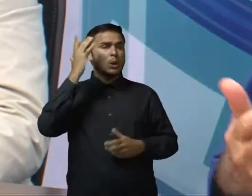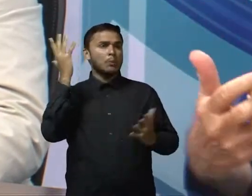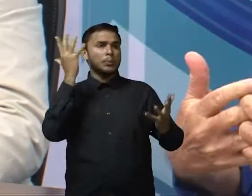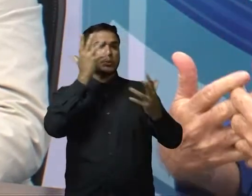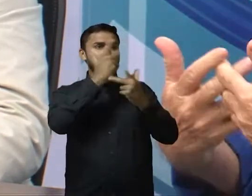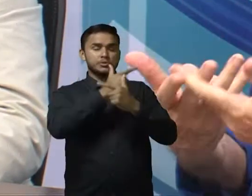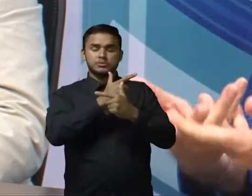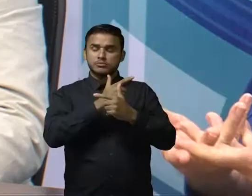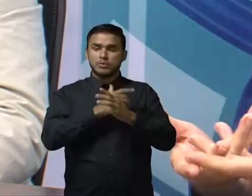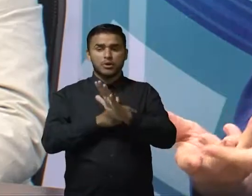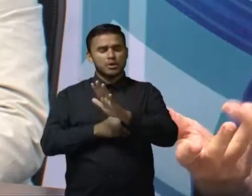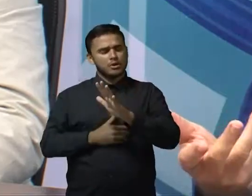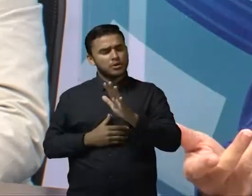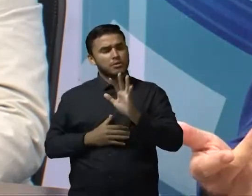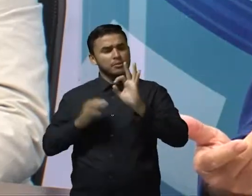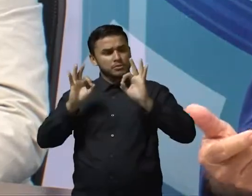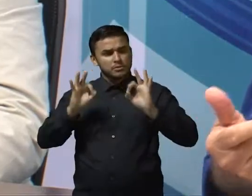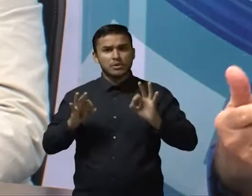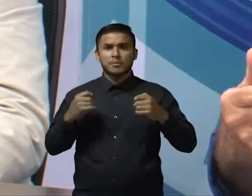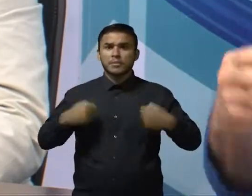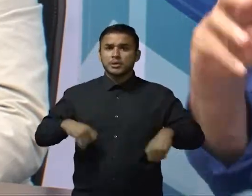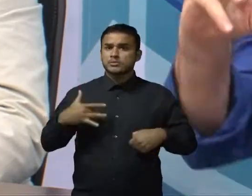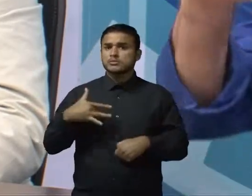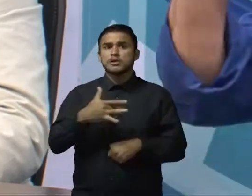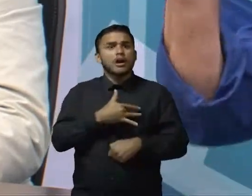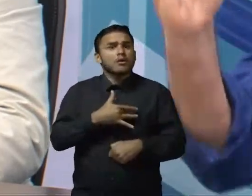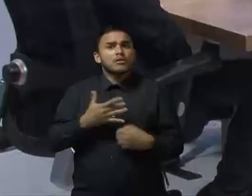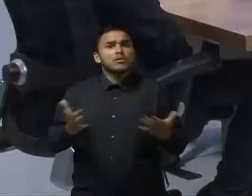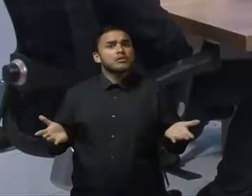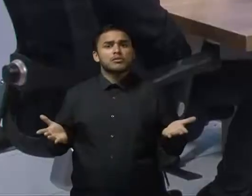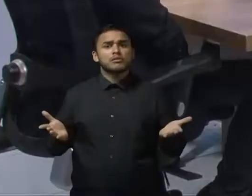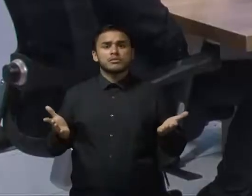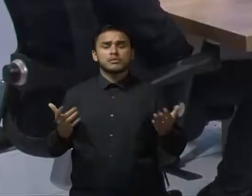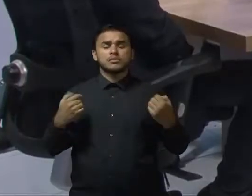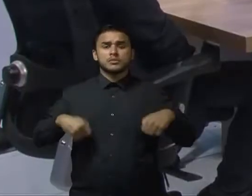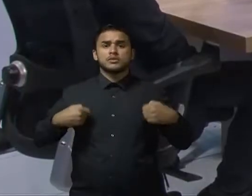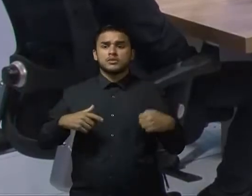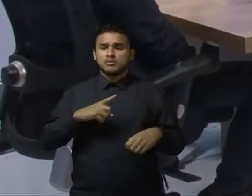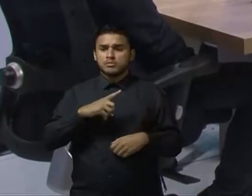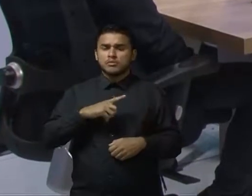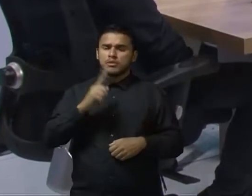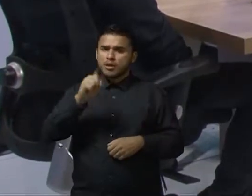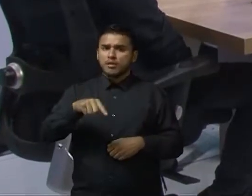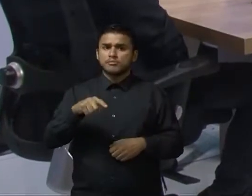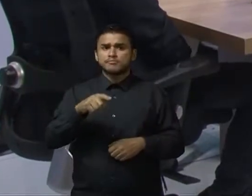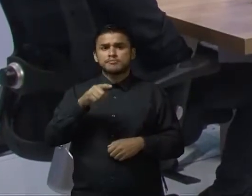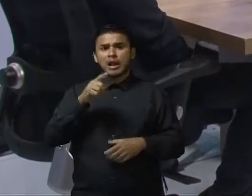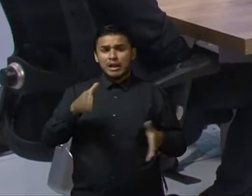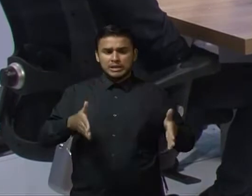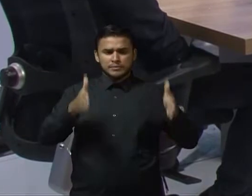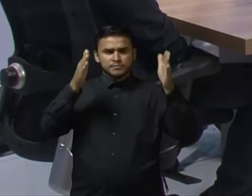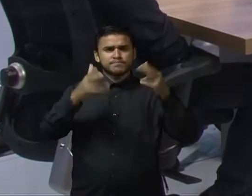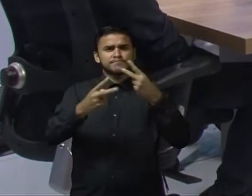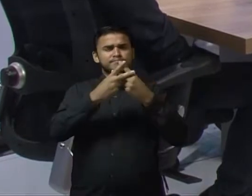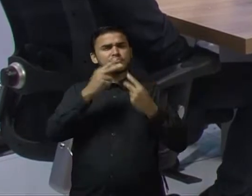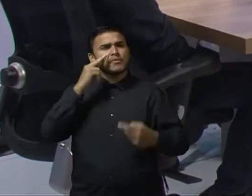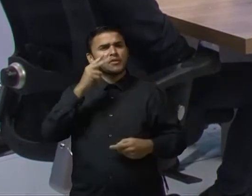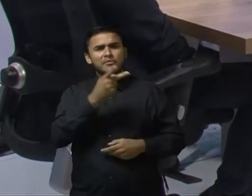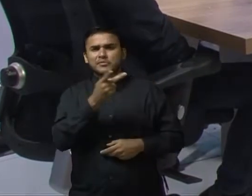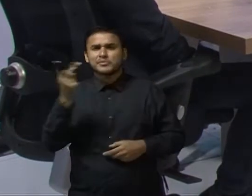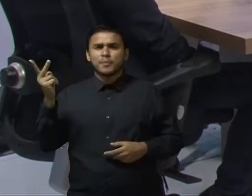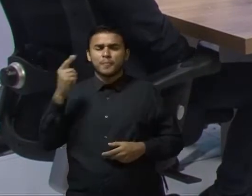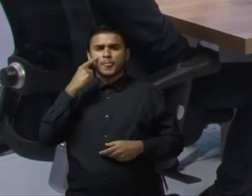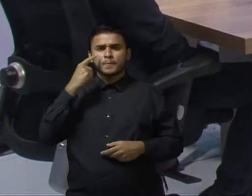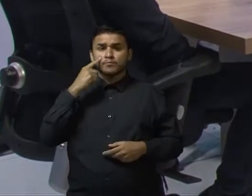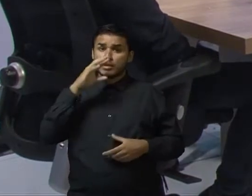criado. Até o que está sendo criado em termos dessas situações totalmente anormais nos presídios, né? Essa questão